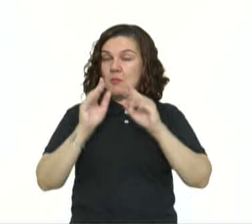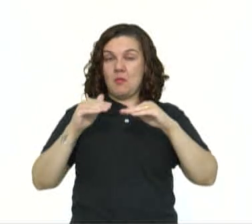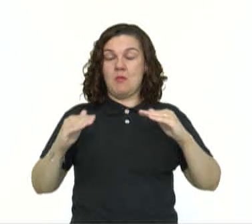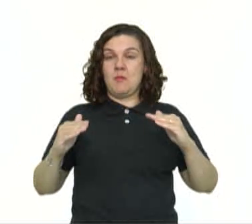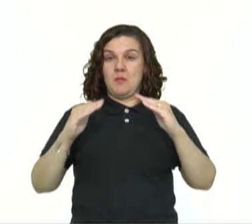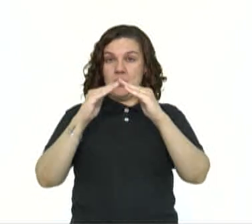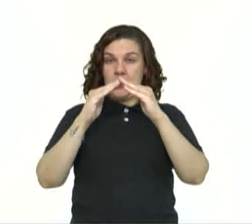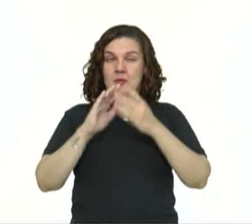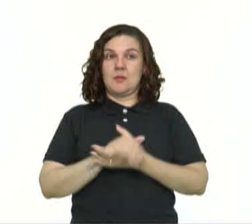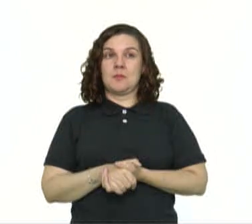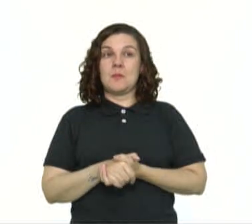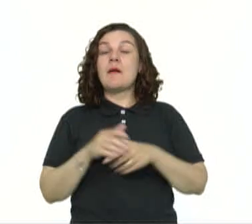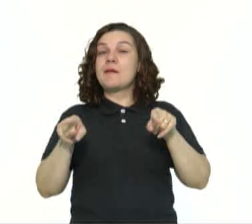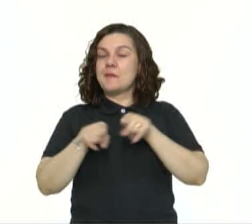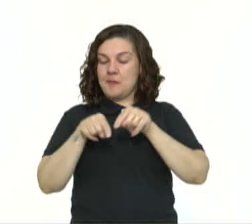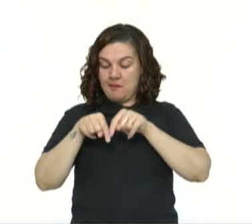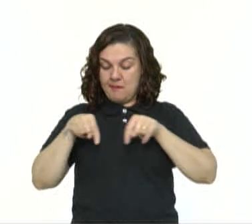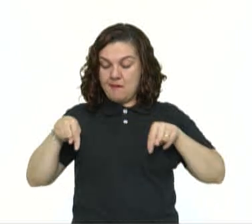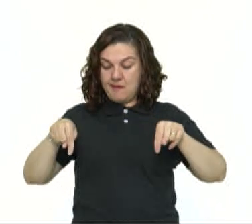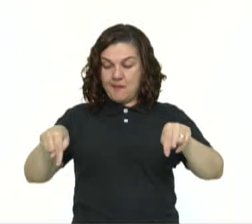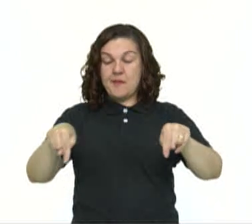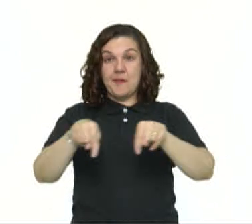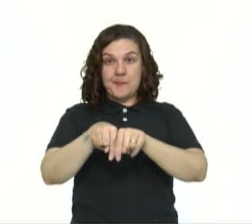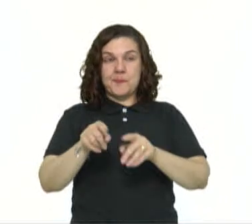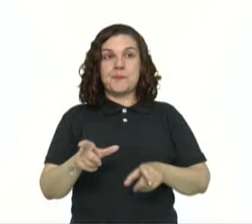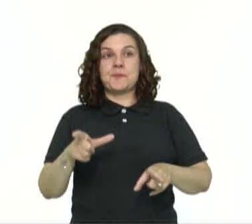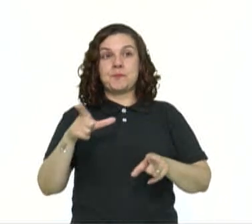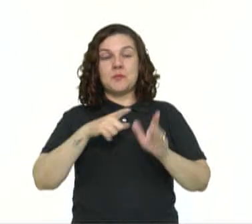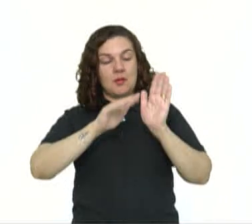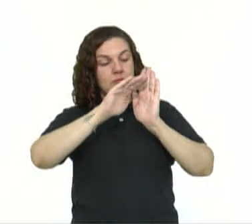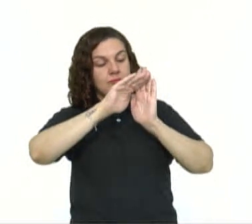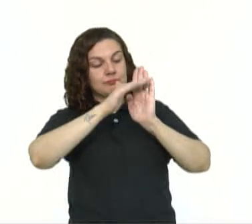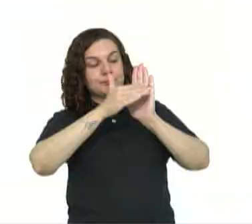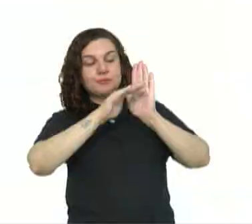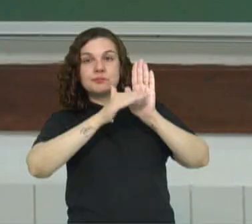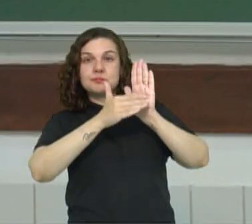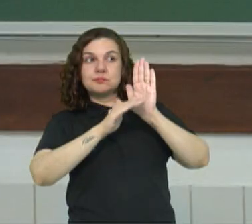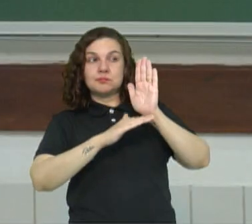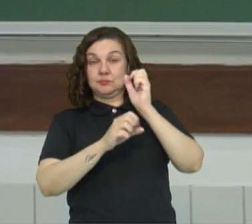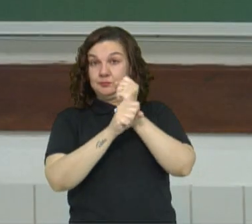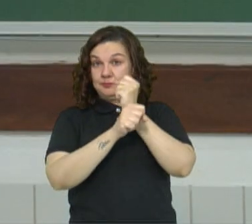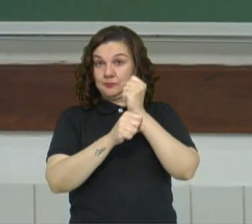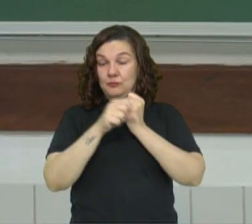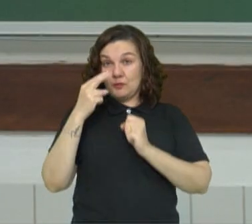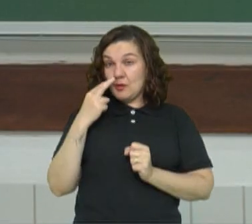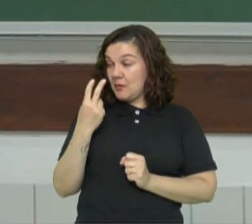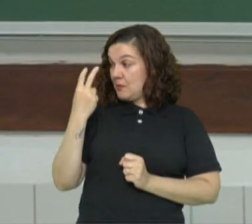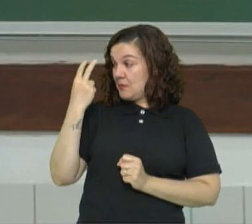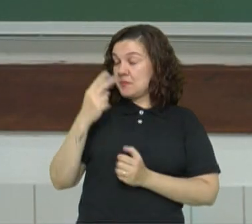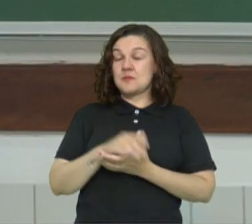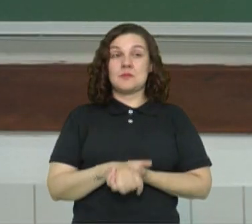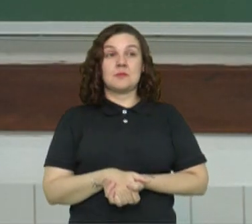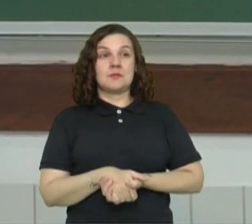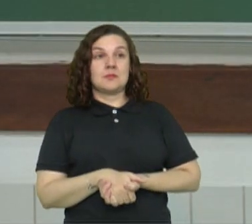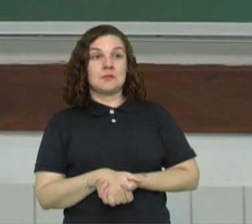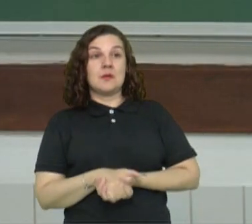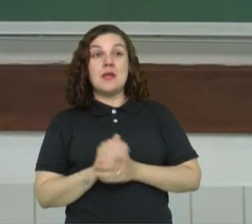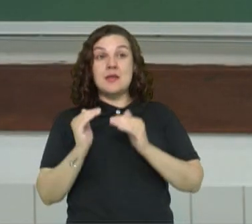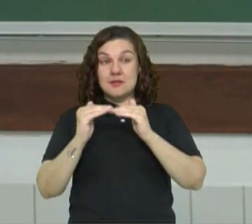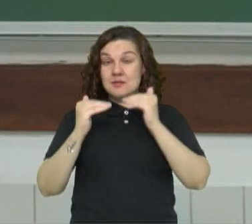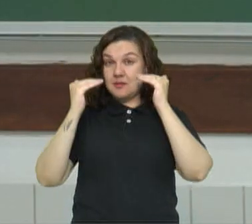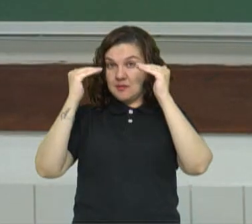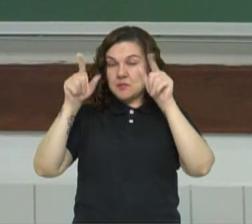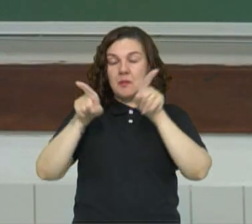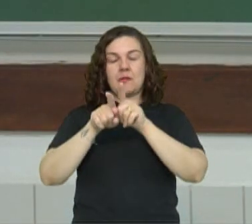piramidal, concepção retangular e possui relevos, né? Podem observar que o templo fica aqui em